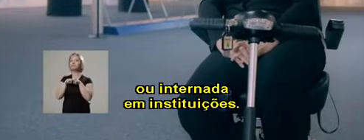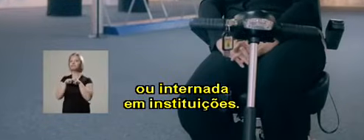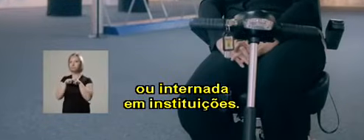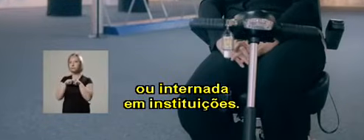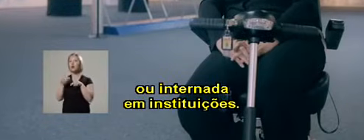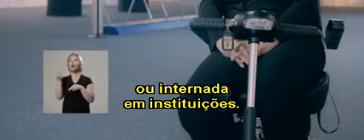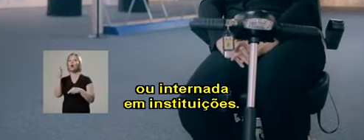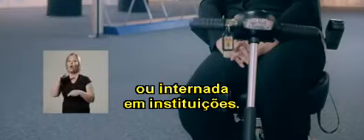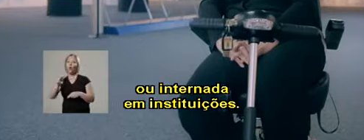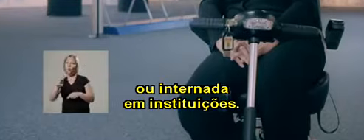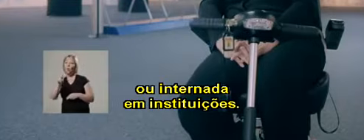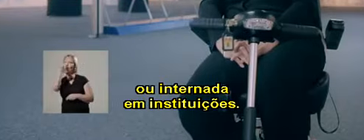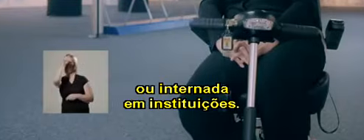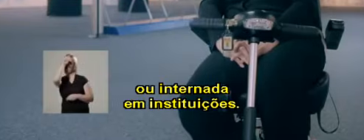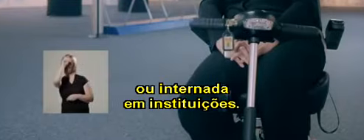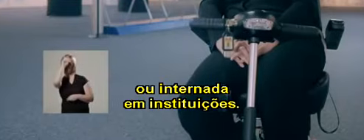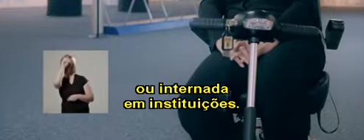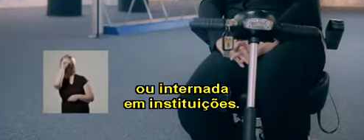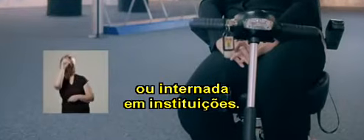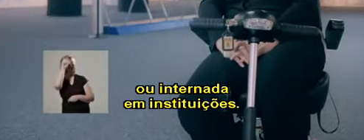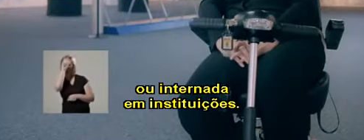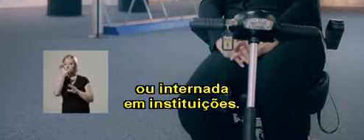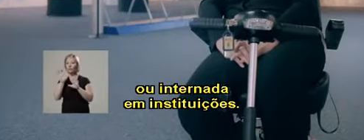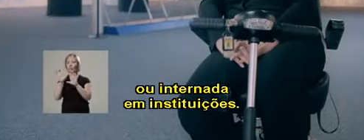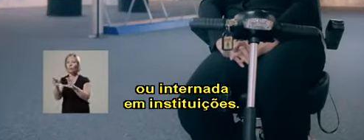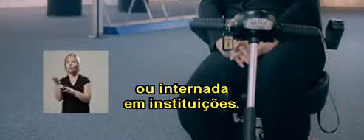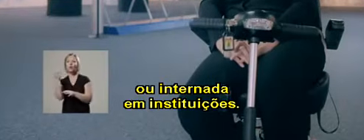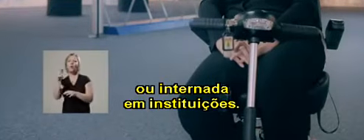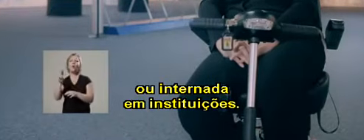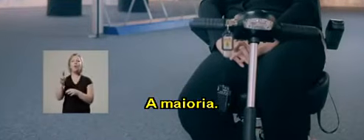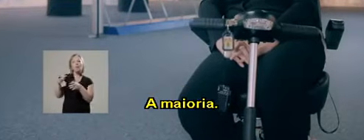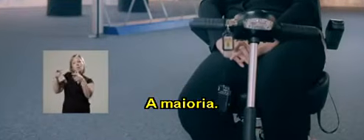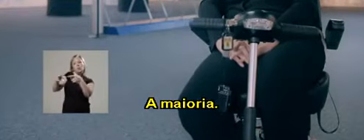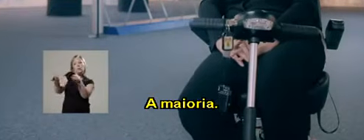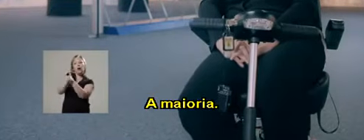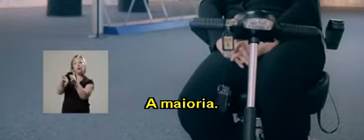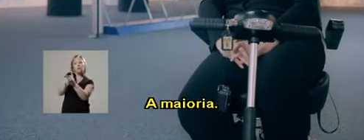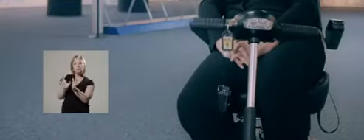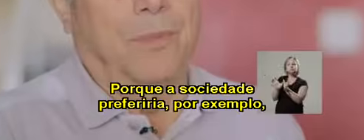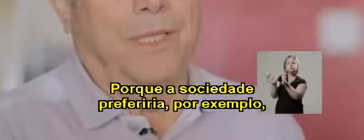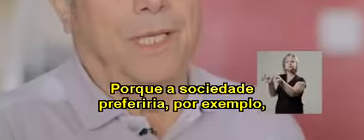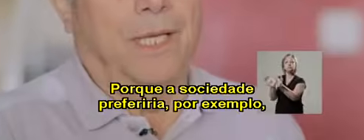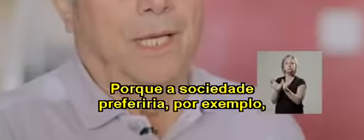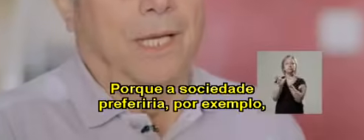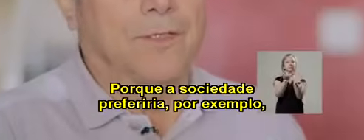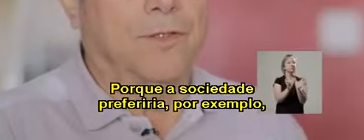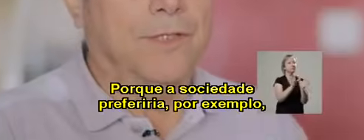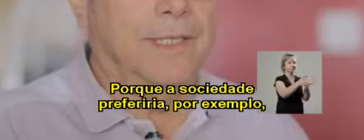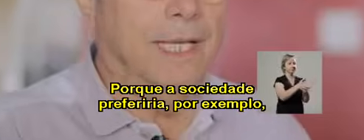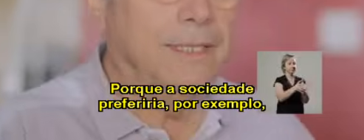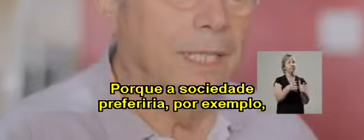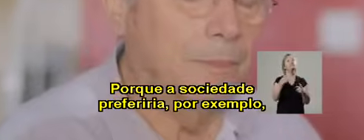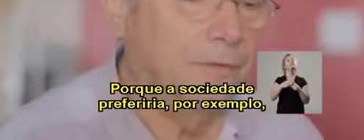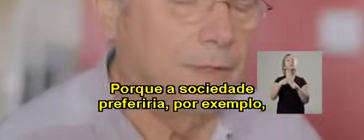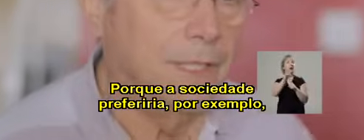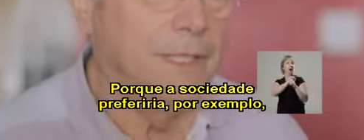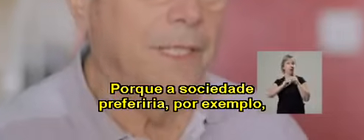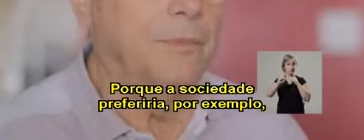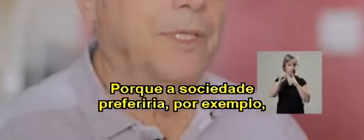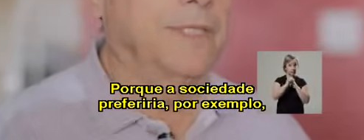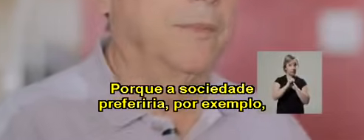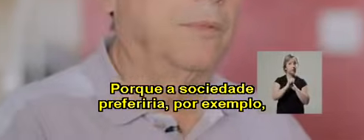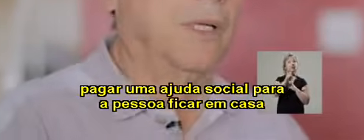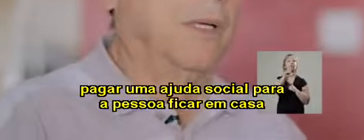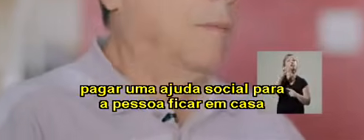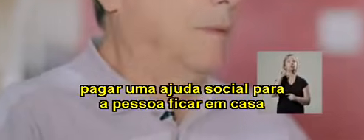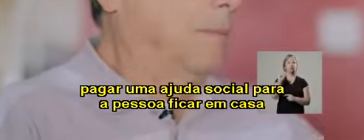casas ou internada em instituições, a maioria. Porque a sociedade ela